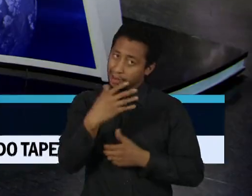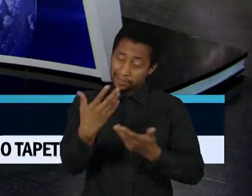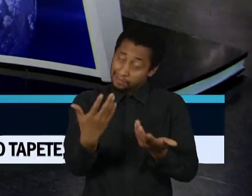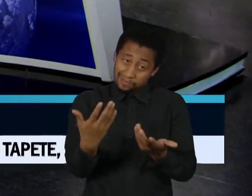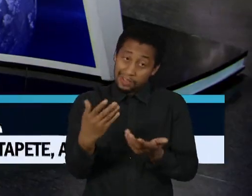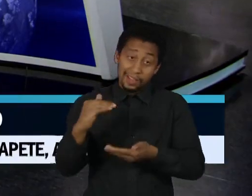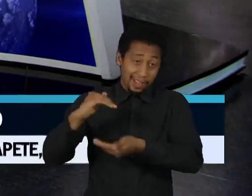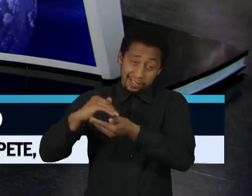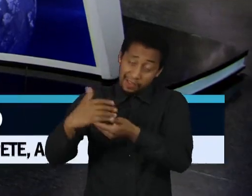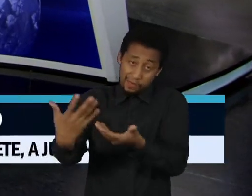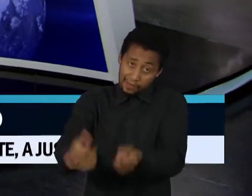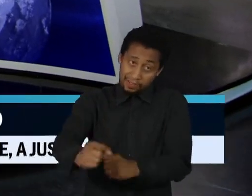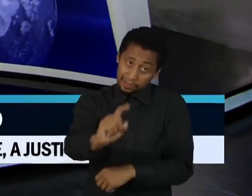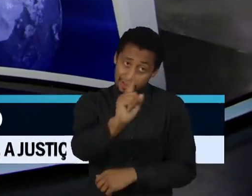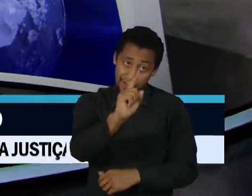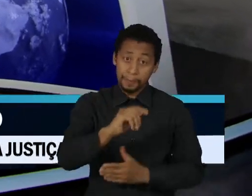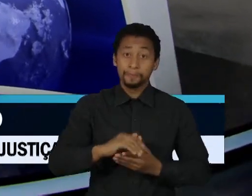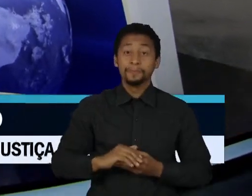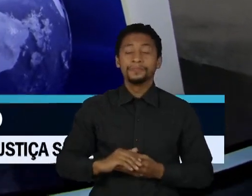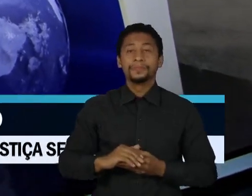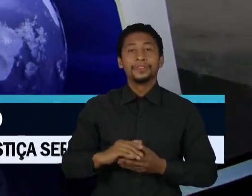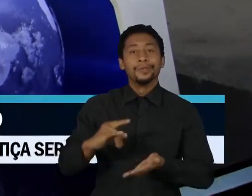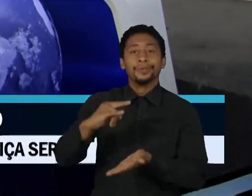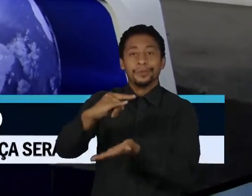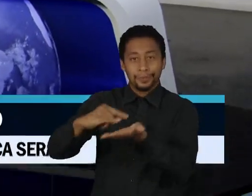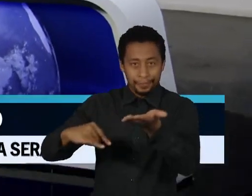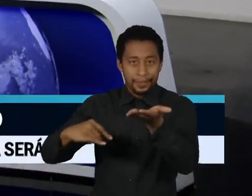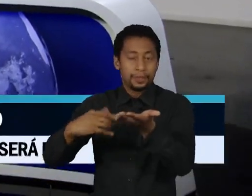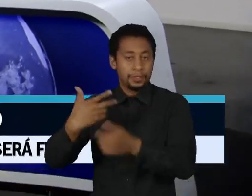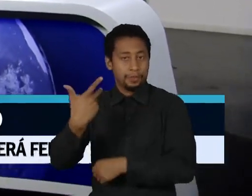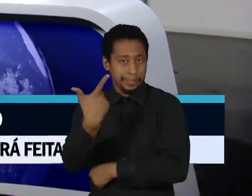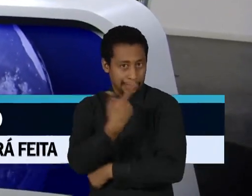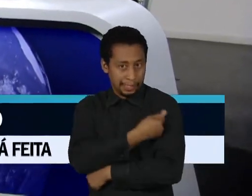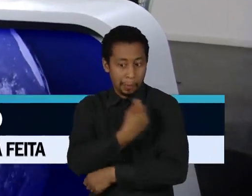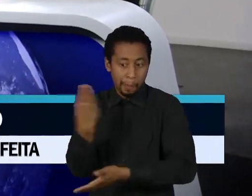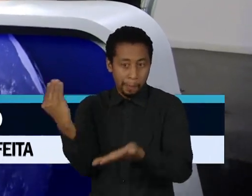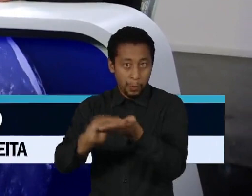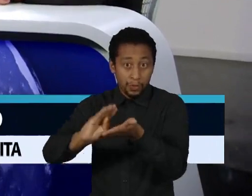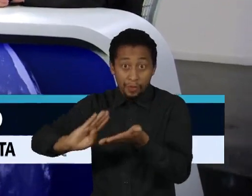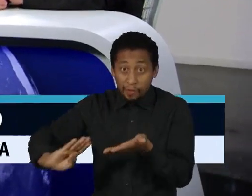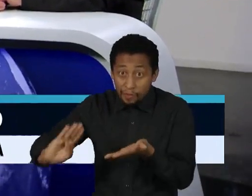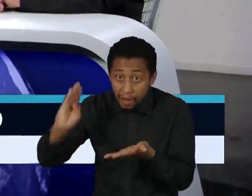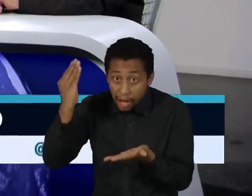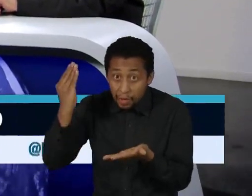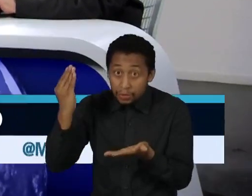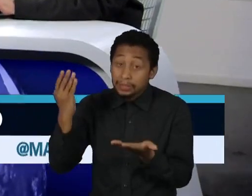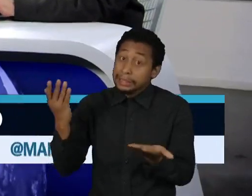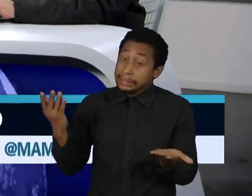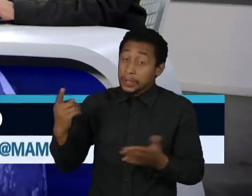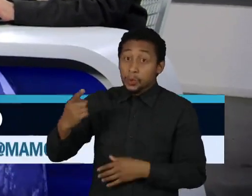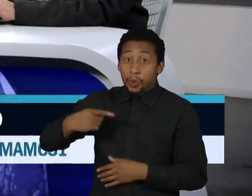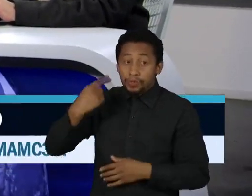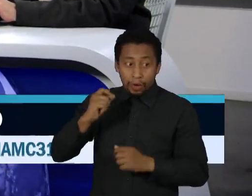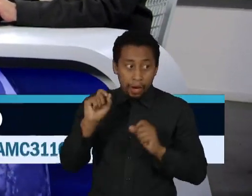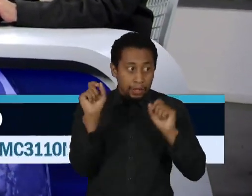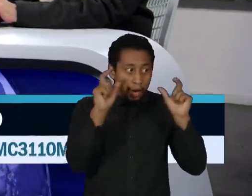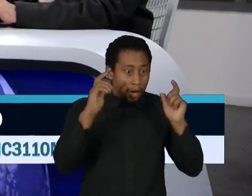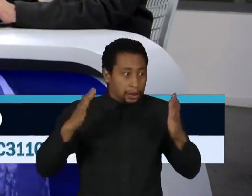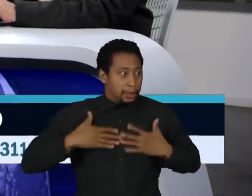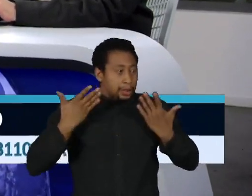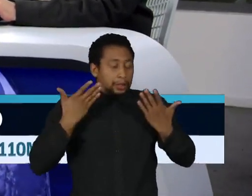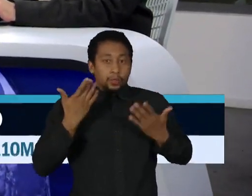E o caso da possível falsificação do cartão de vacinação pegou a defesa do presidente Jair Bolsonaro de surpresa. O quanto isso